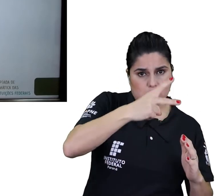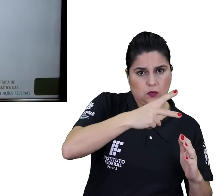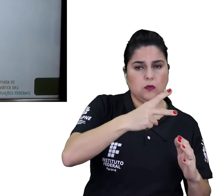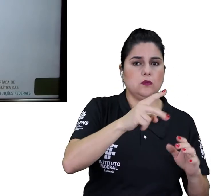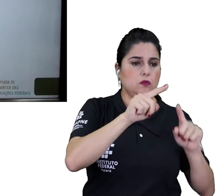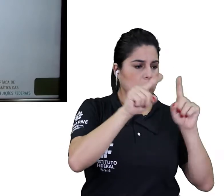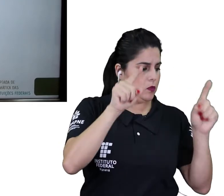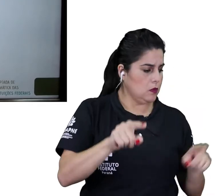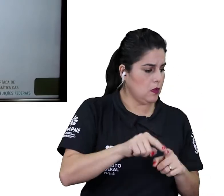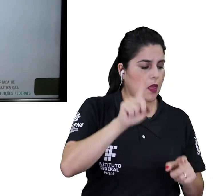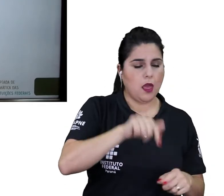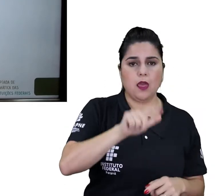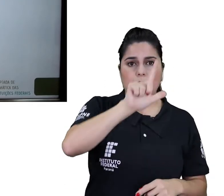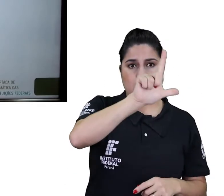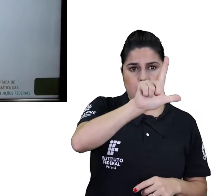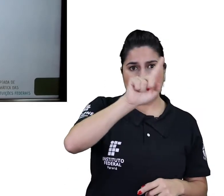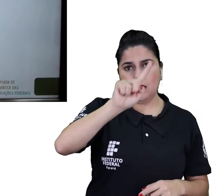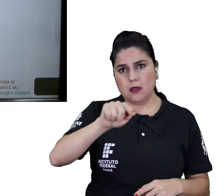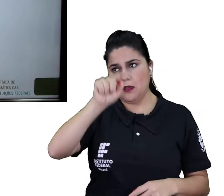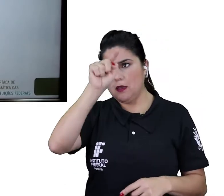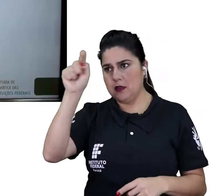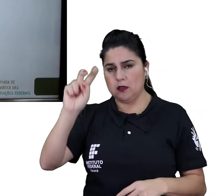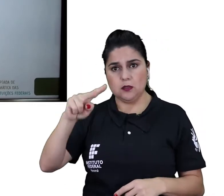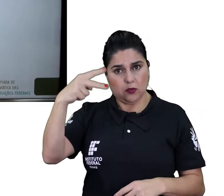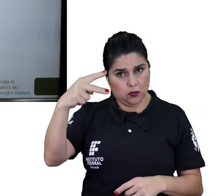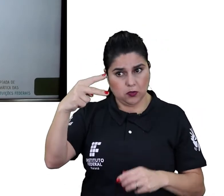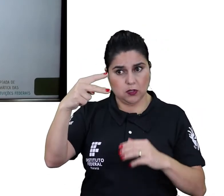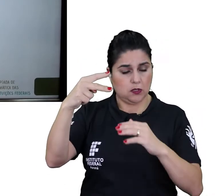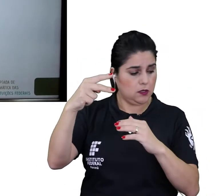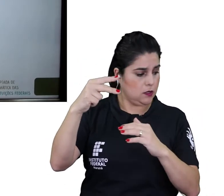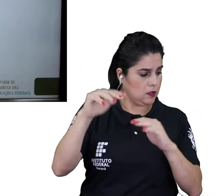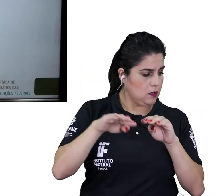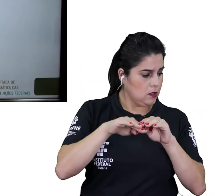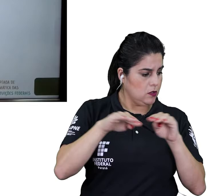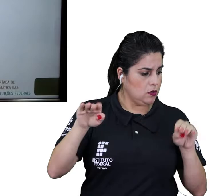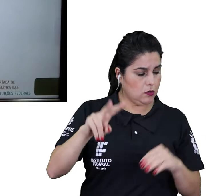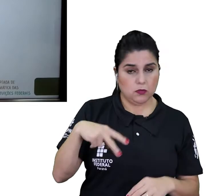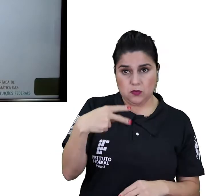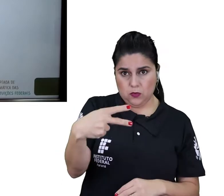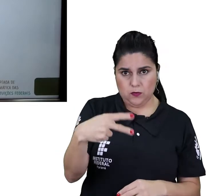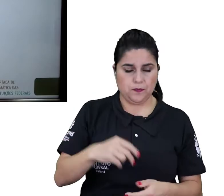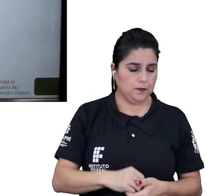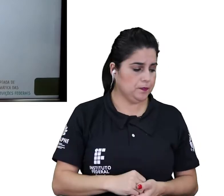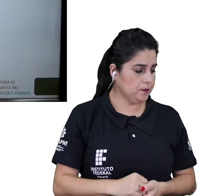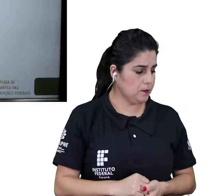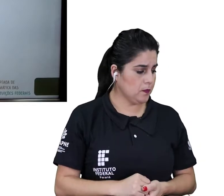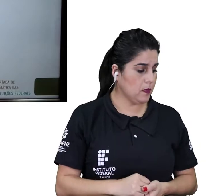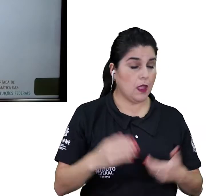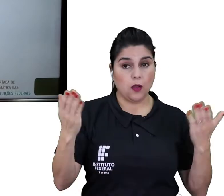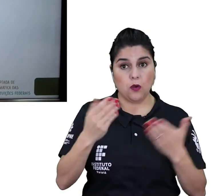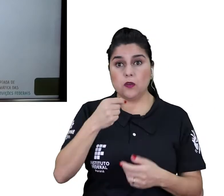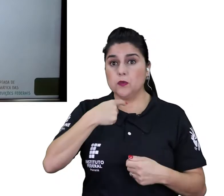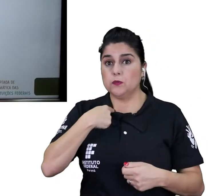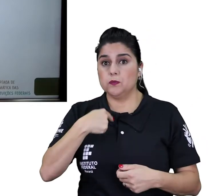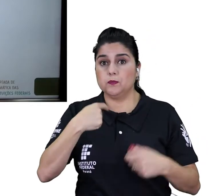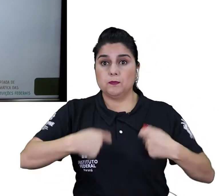é L raiz de 2 sobre 2. Eu vou precisar